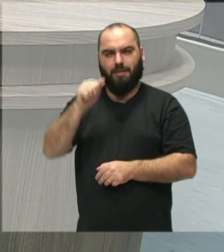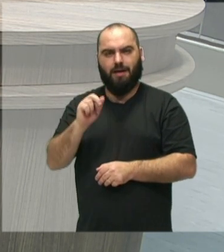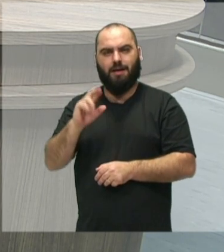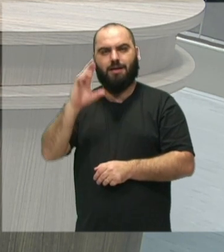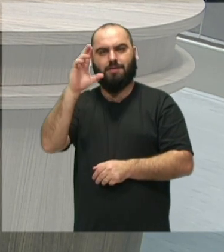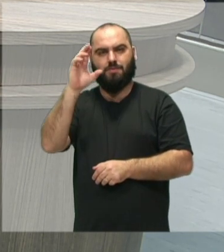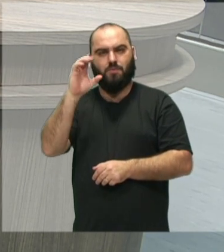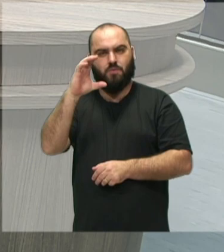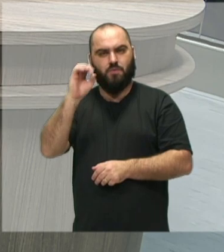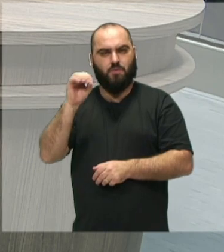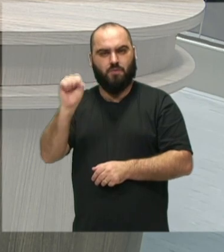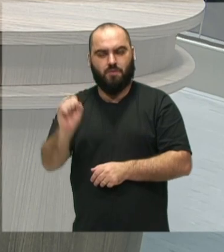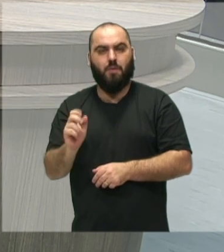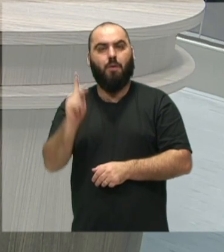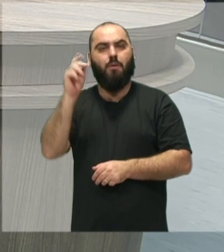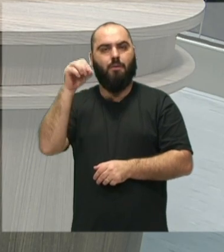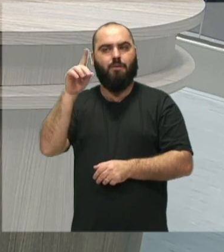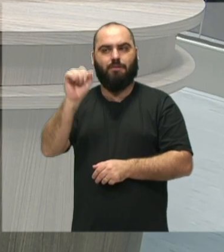centro.